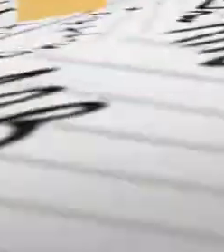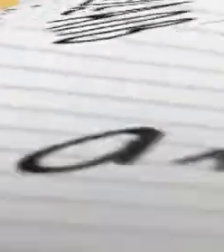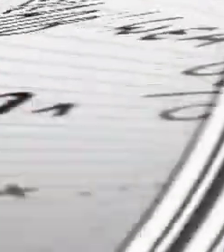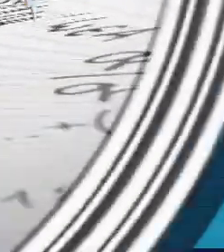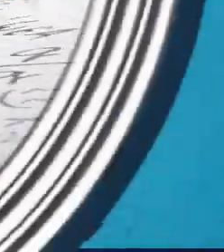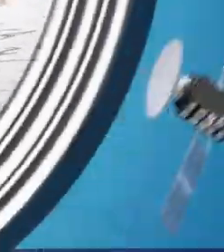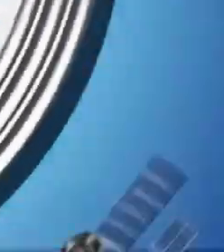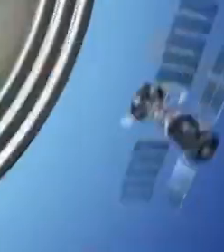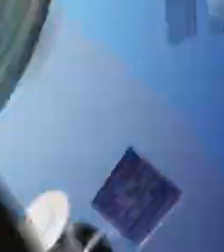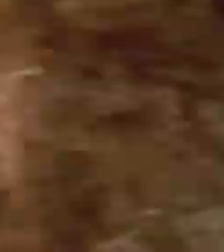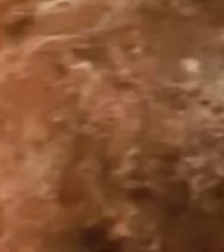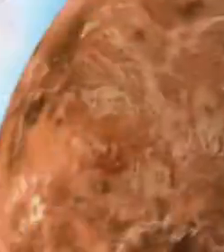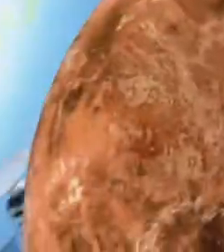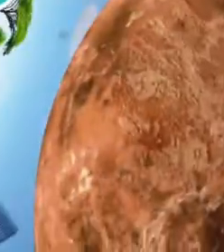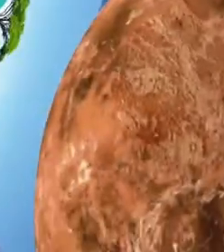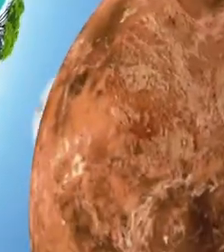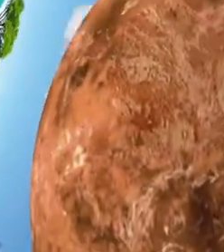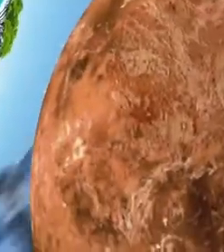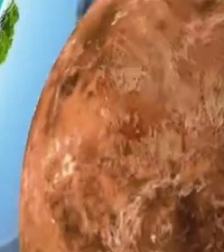E aí